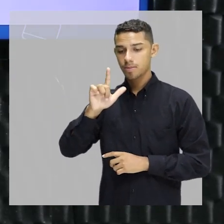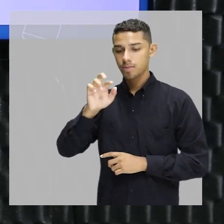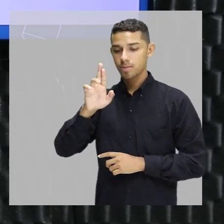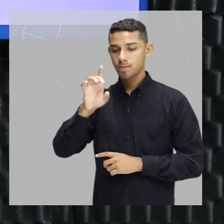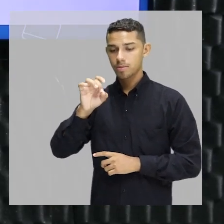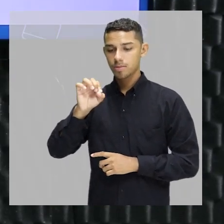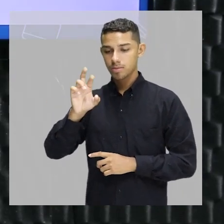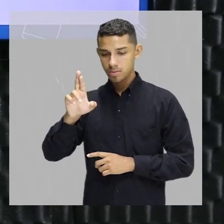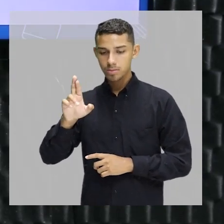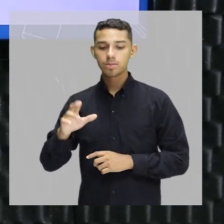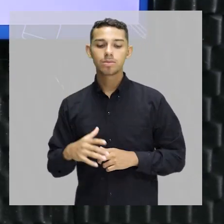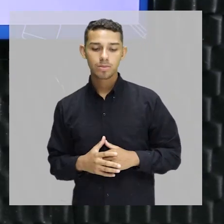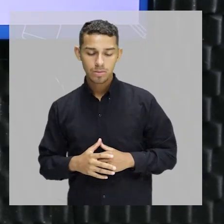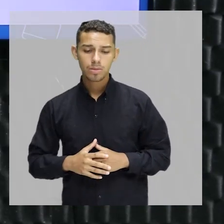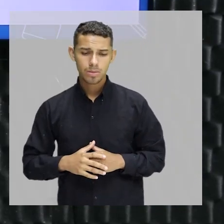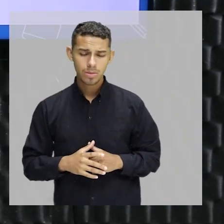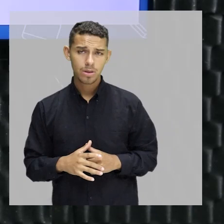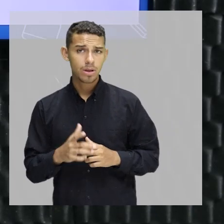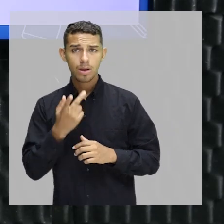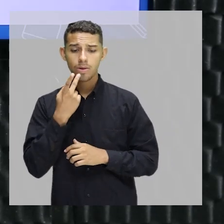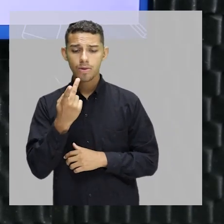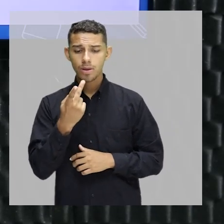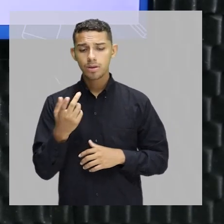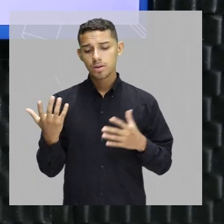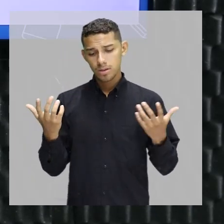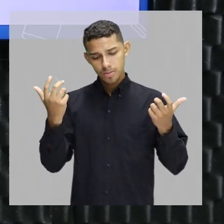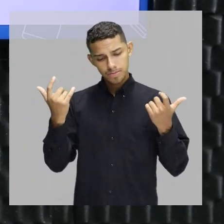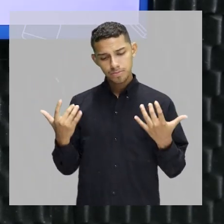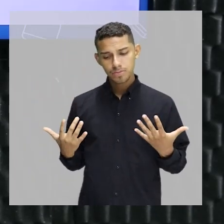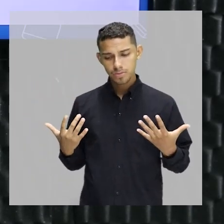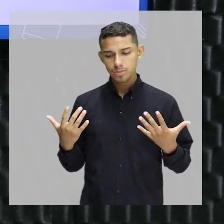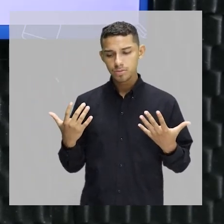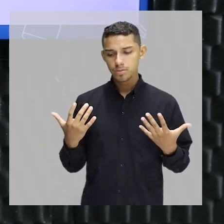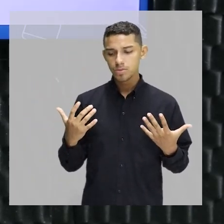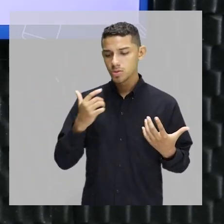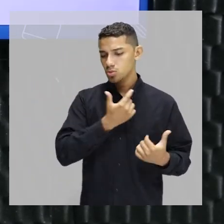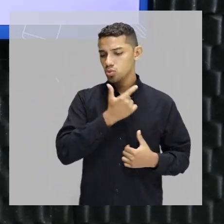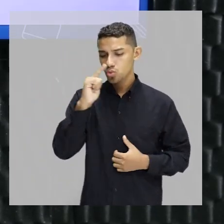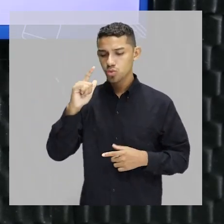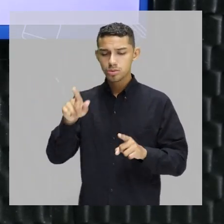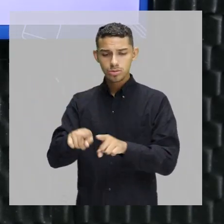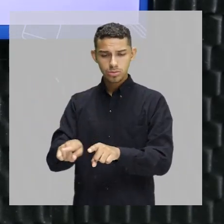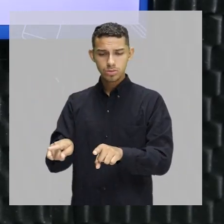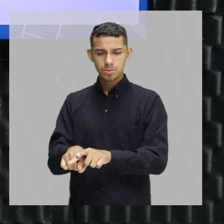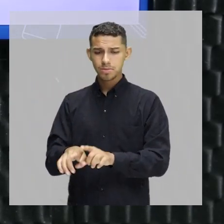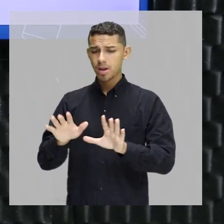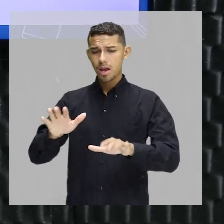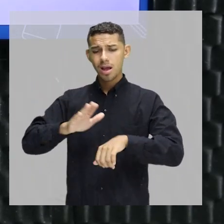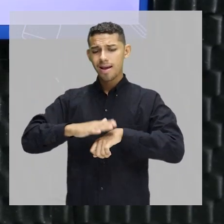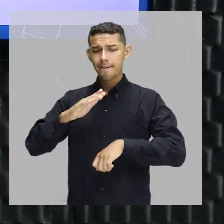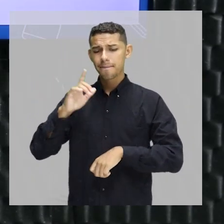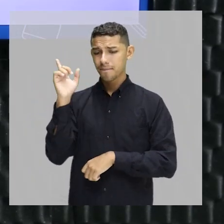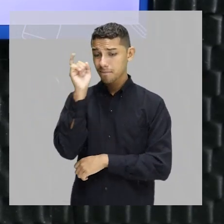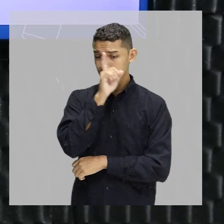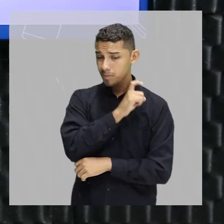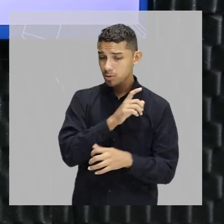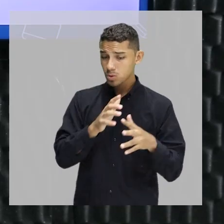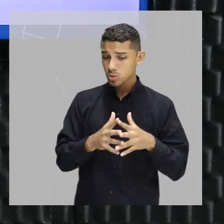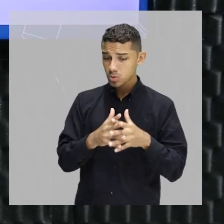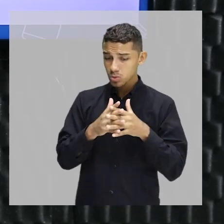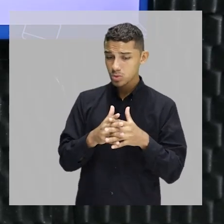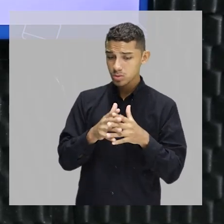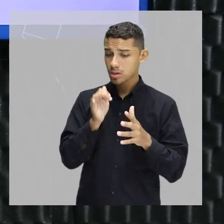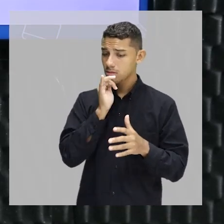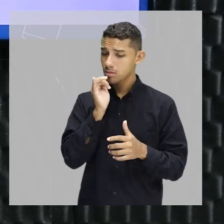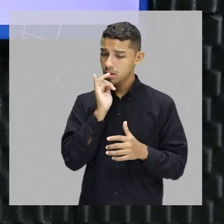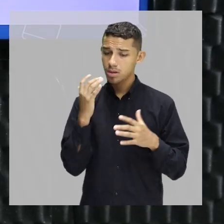acelerador síncrotron. Nós iremos falar sobre ele, certo? E outro pega partículas mais complexas, certo? Até